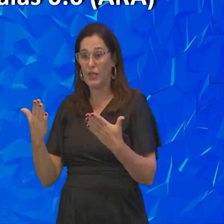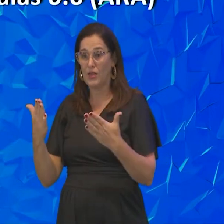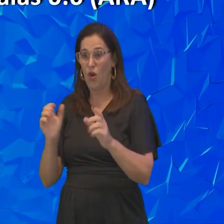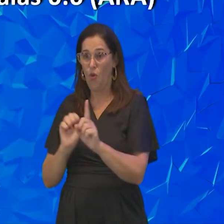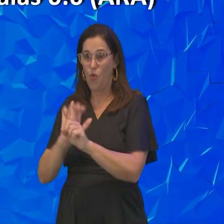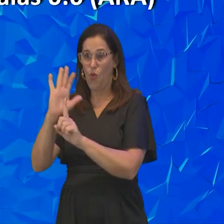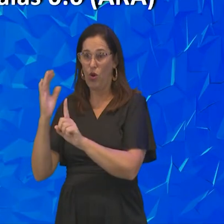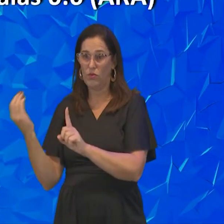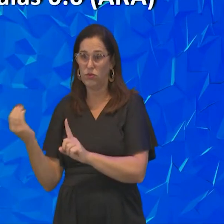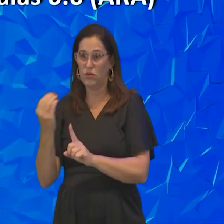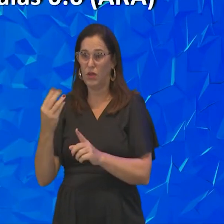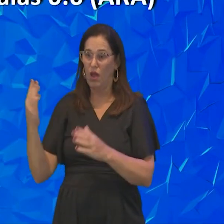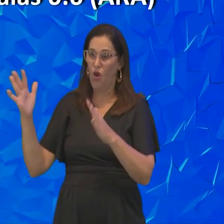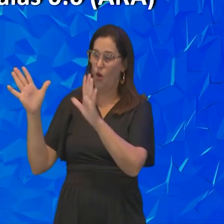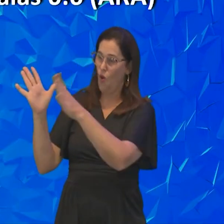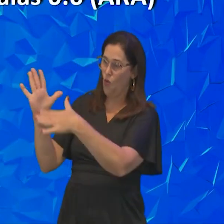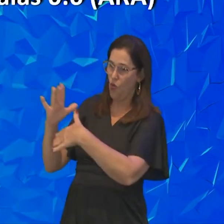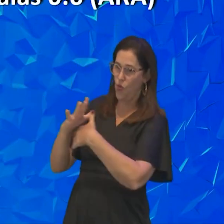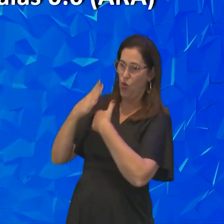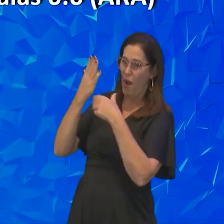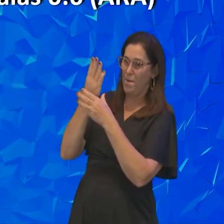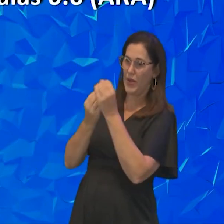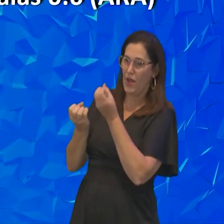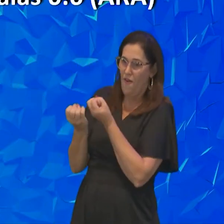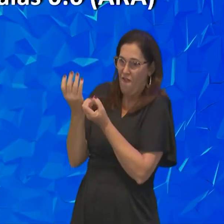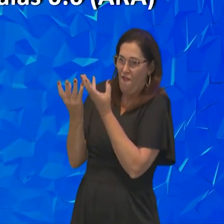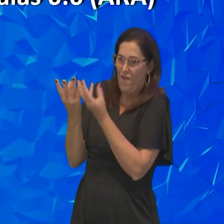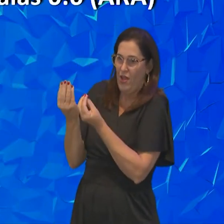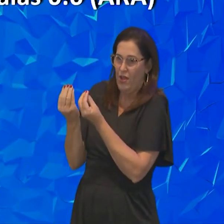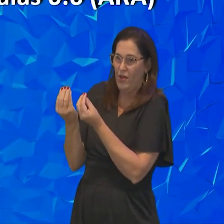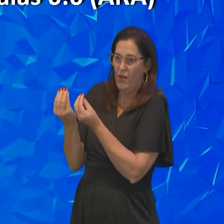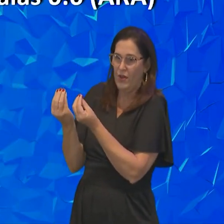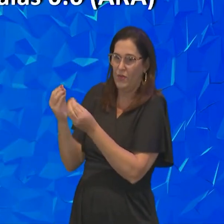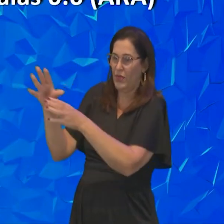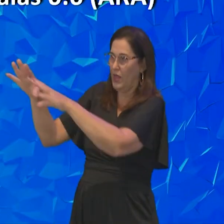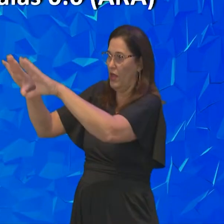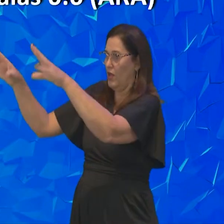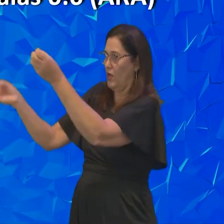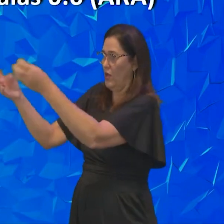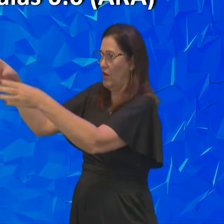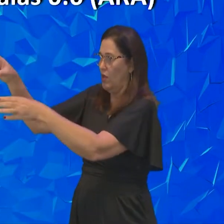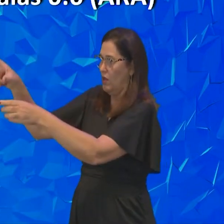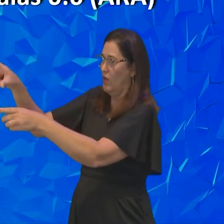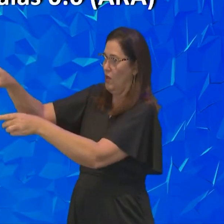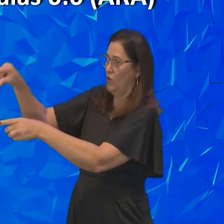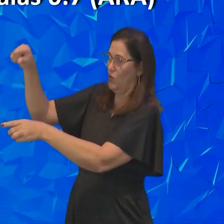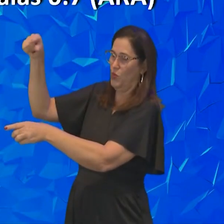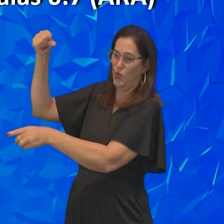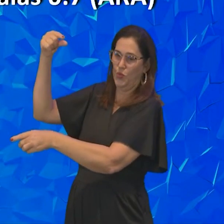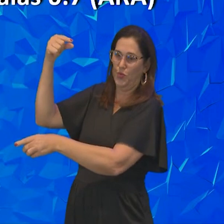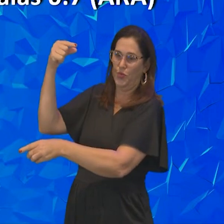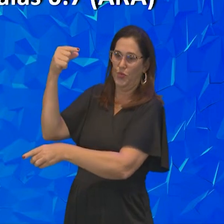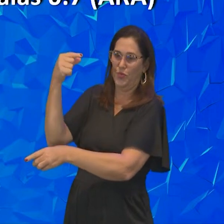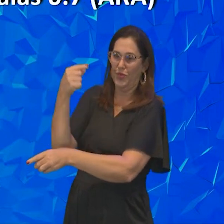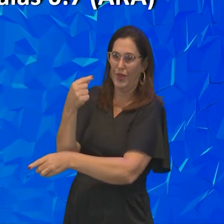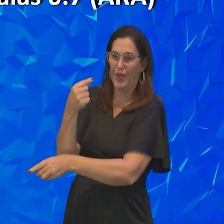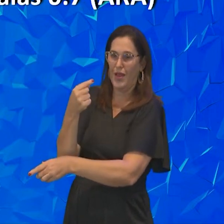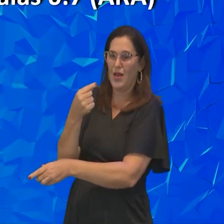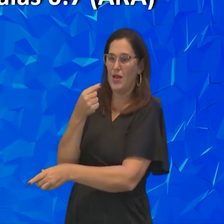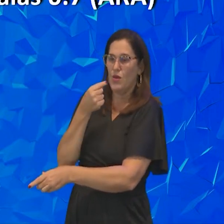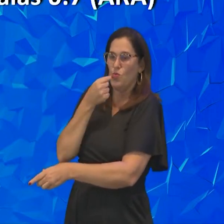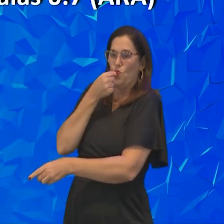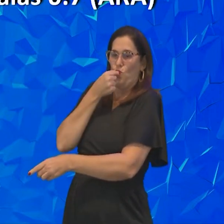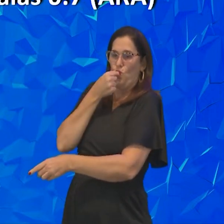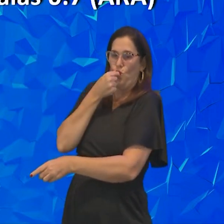serafins voou para mim, trazendo na mão uma brasa viva, que tirara do altar com uma tenaz. Com a brasa tocou a minha boca